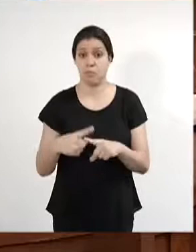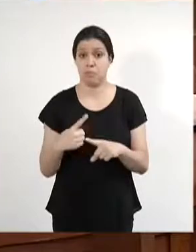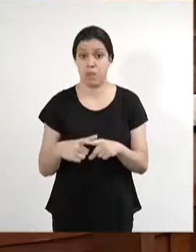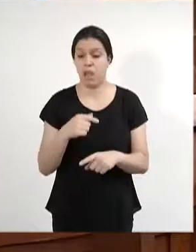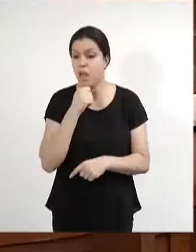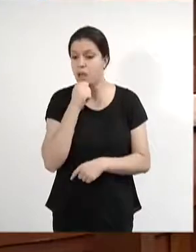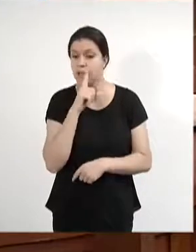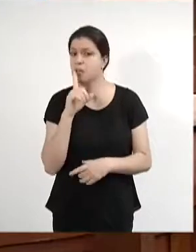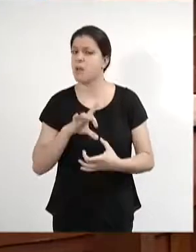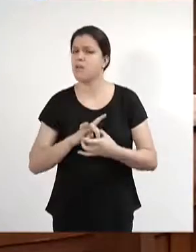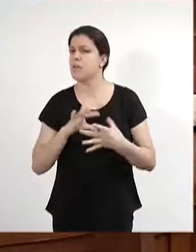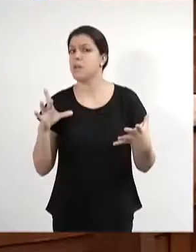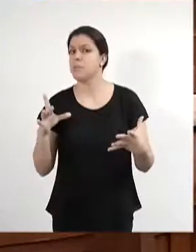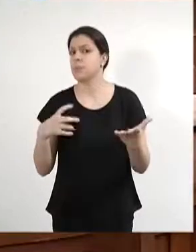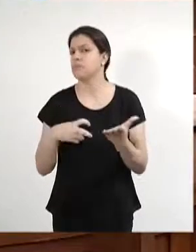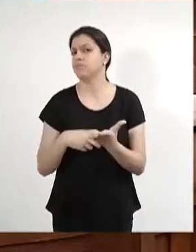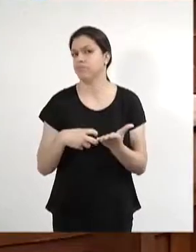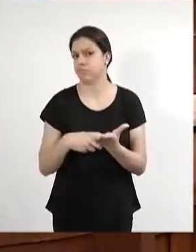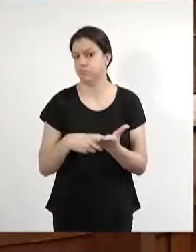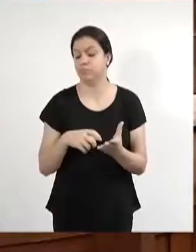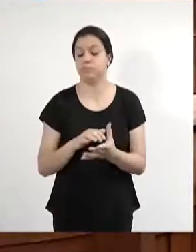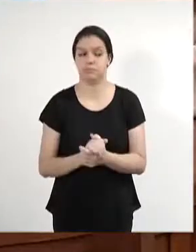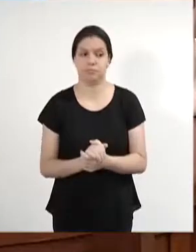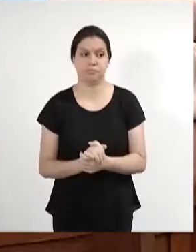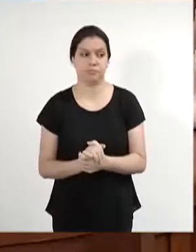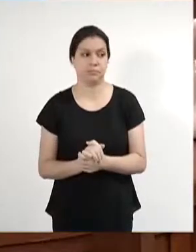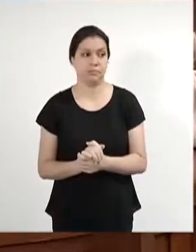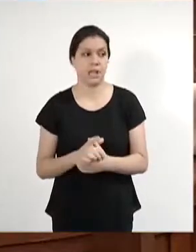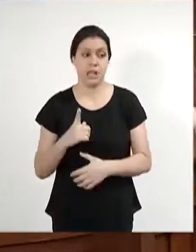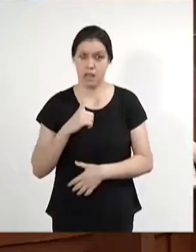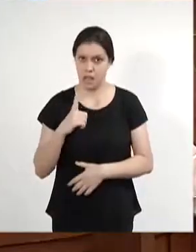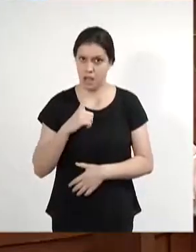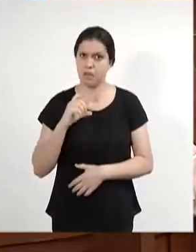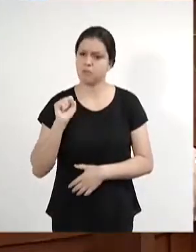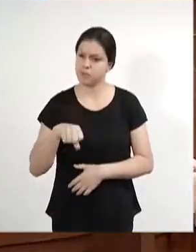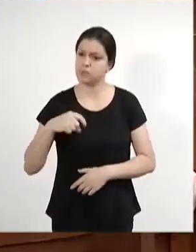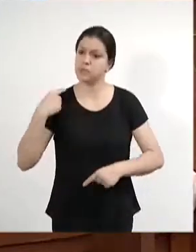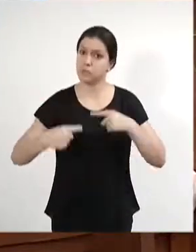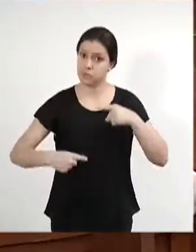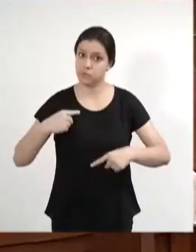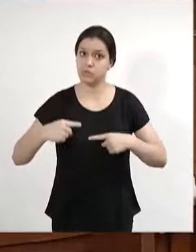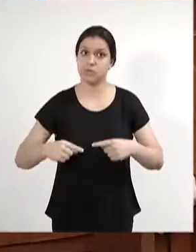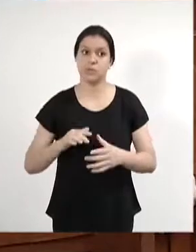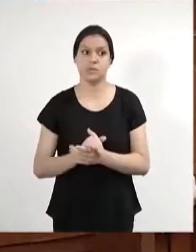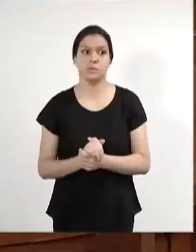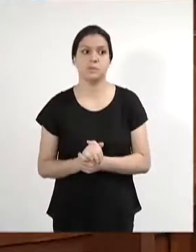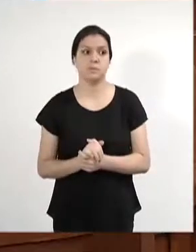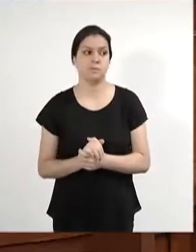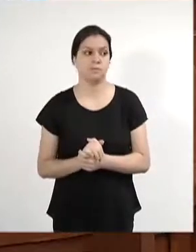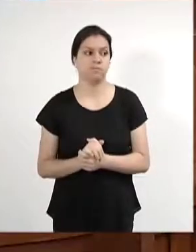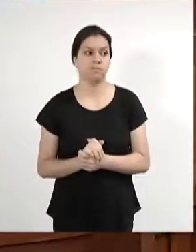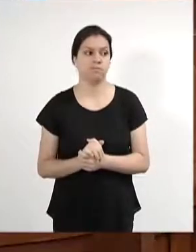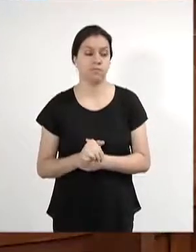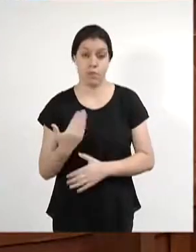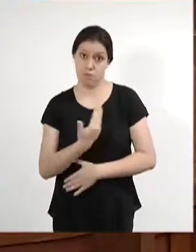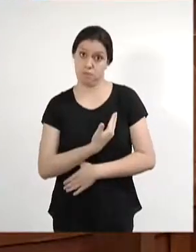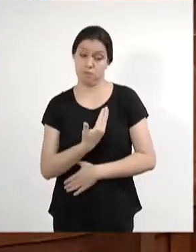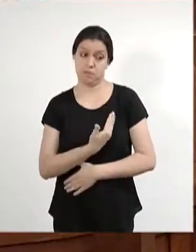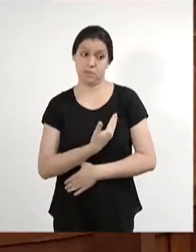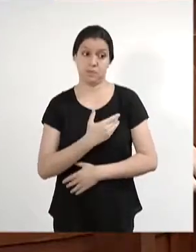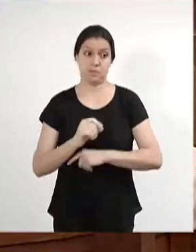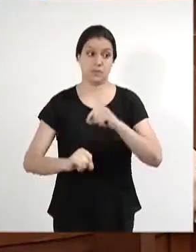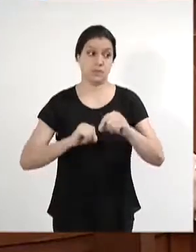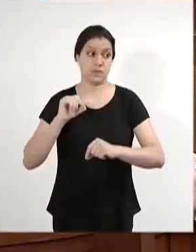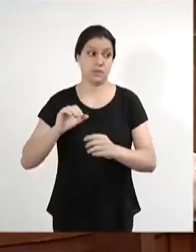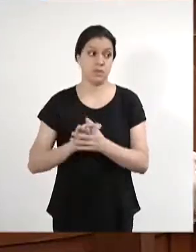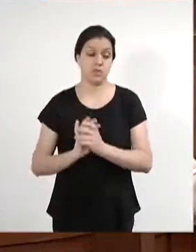liberação dessas passagens. Temos que discutir, e aí o parceiro